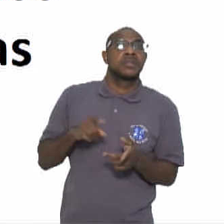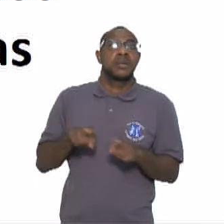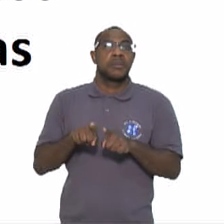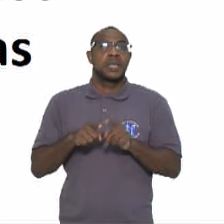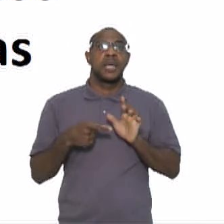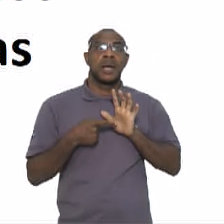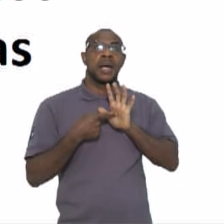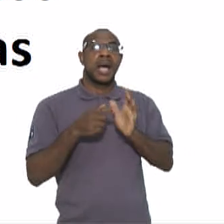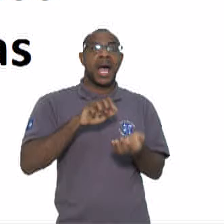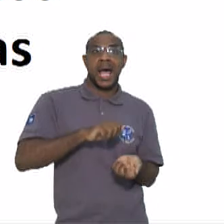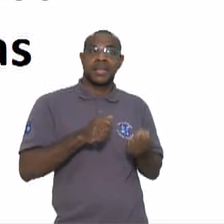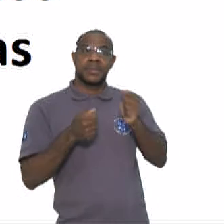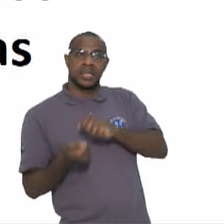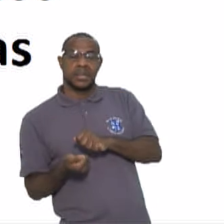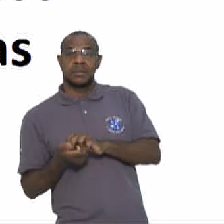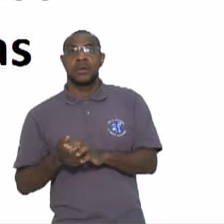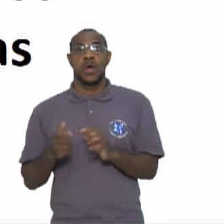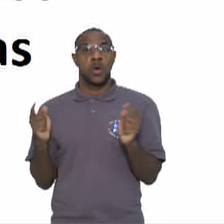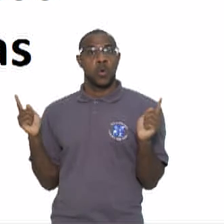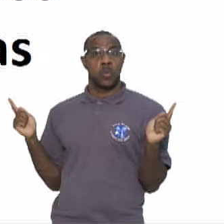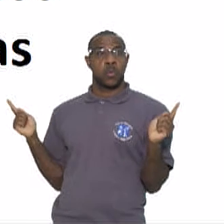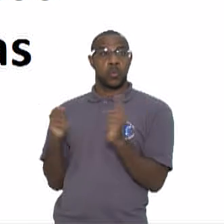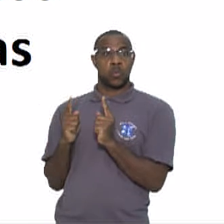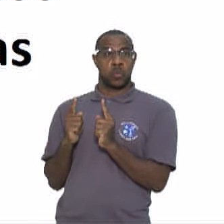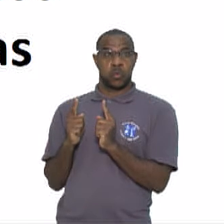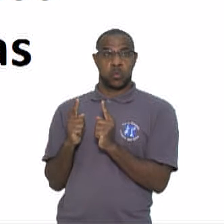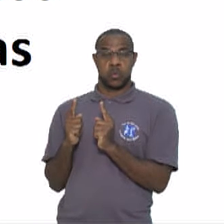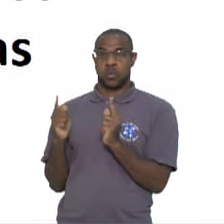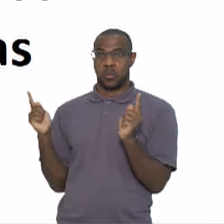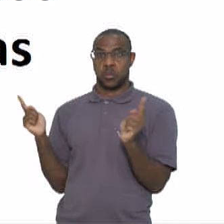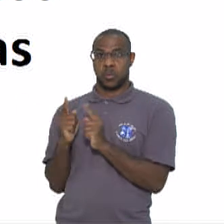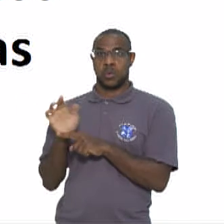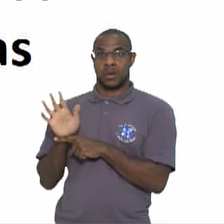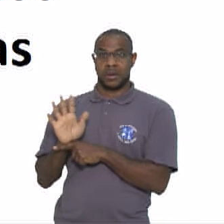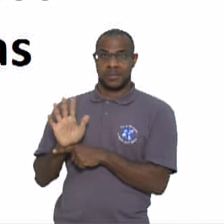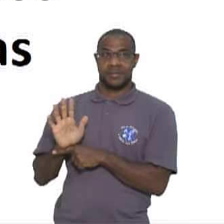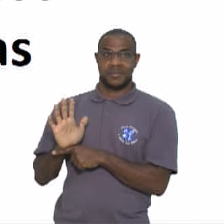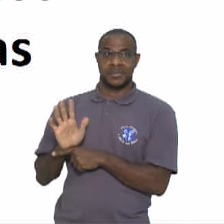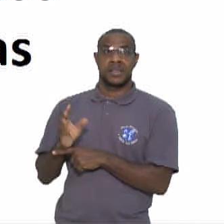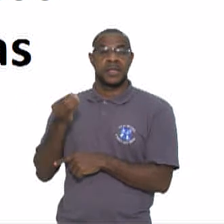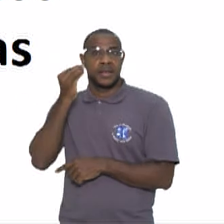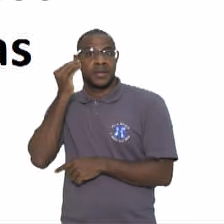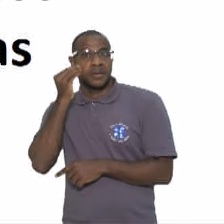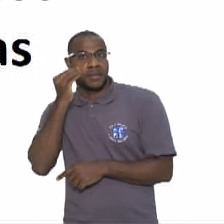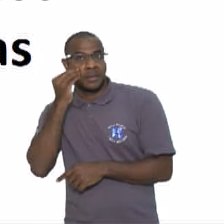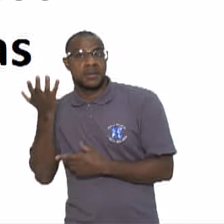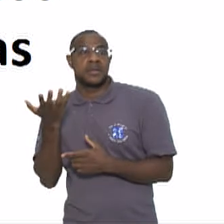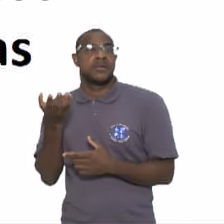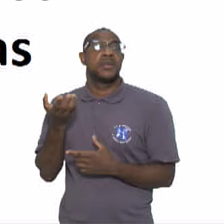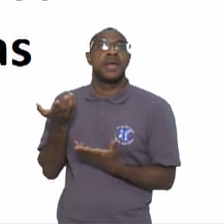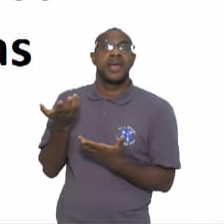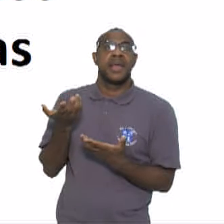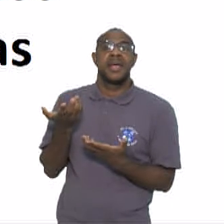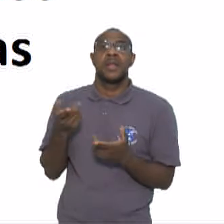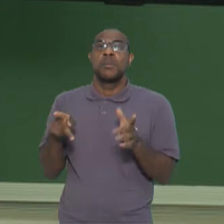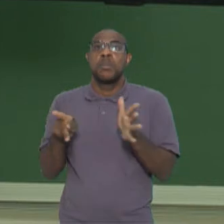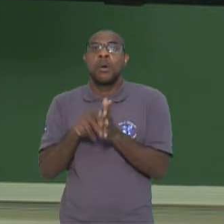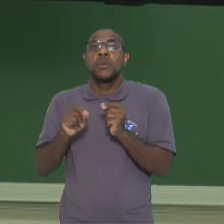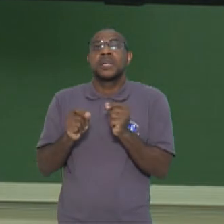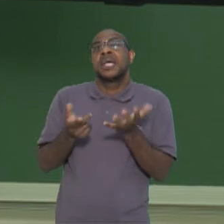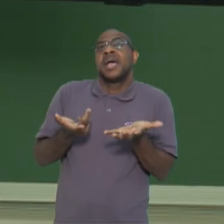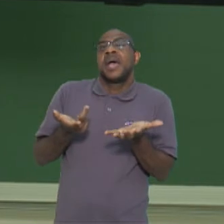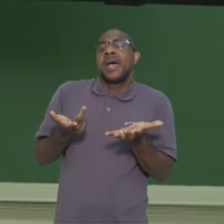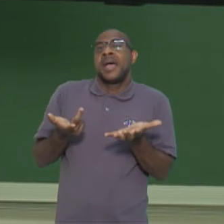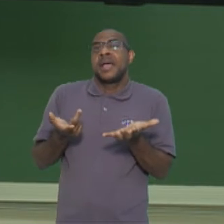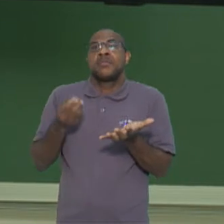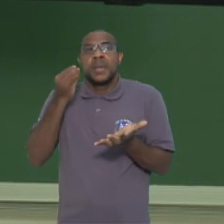adaptações. Curta-metragem são filmes mais curtos e permitem experimentações artísticas mais variadas.